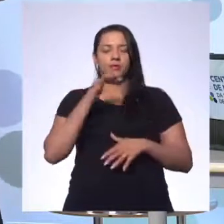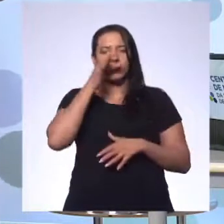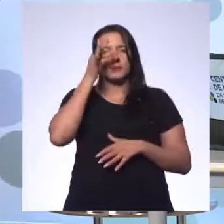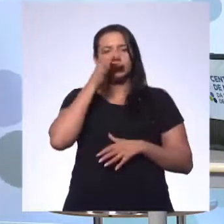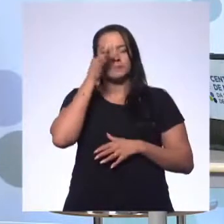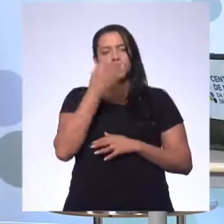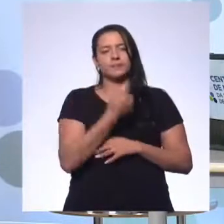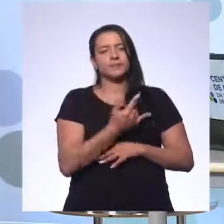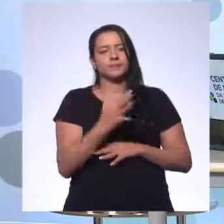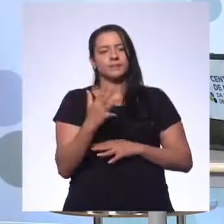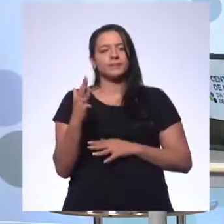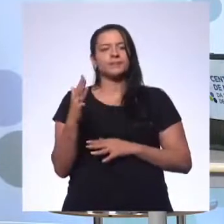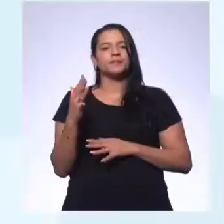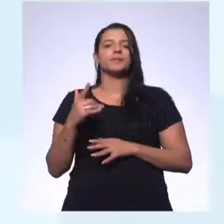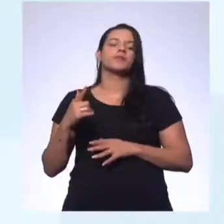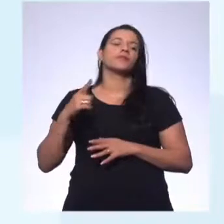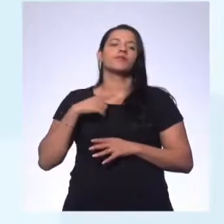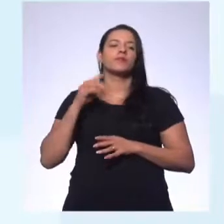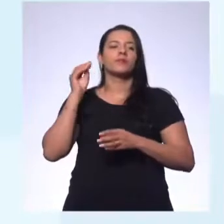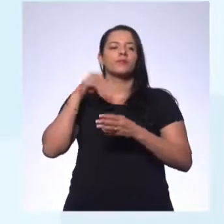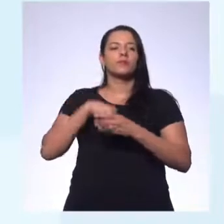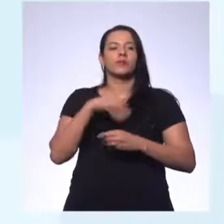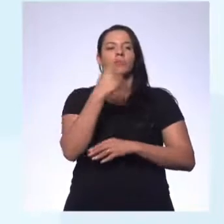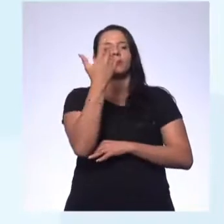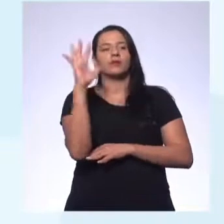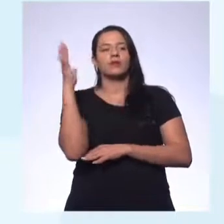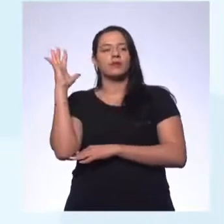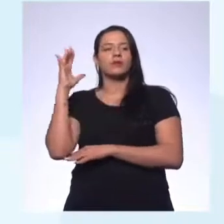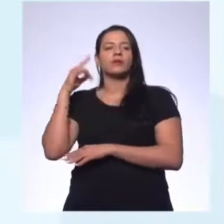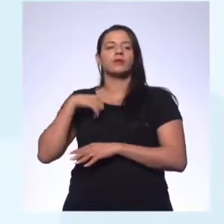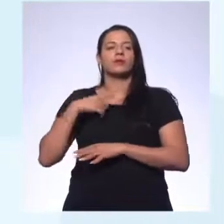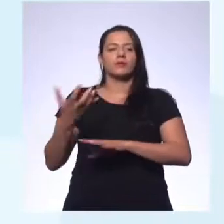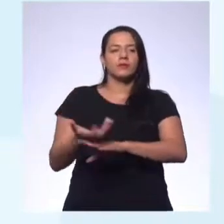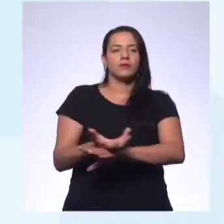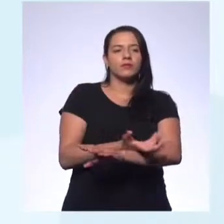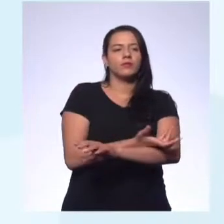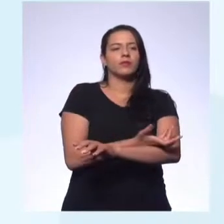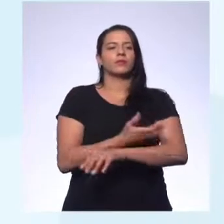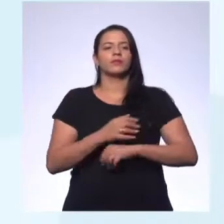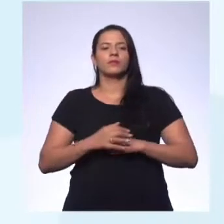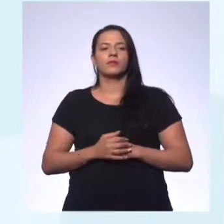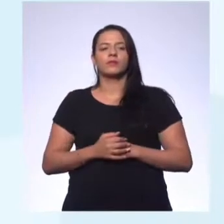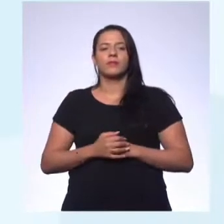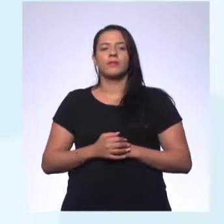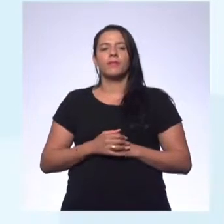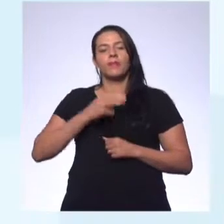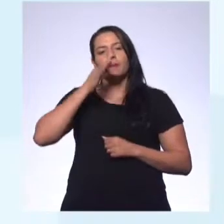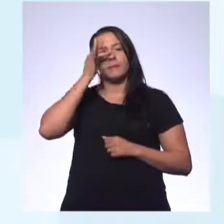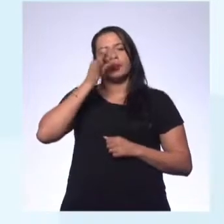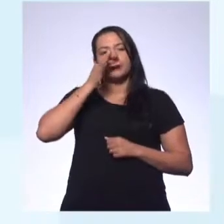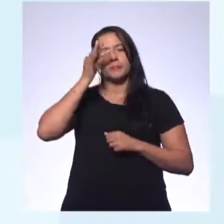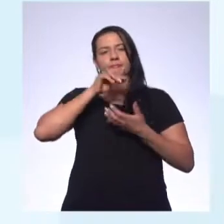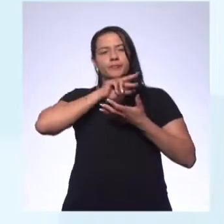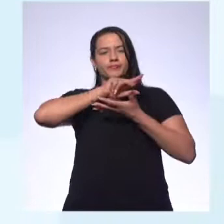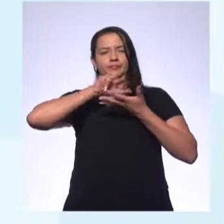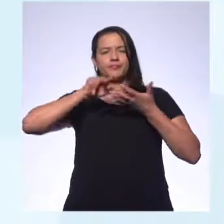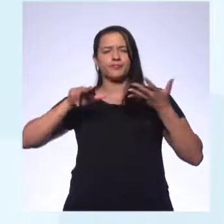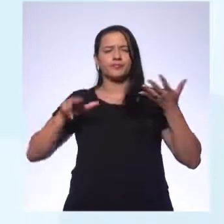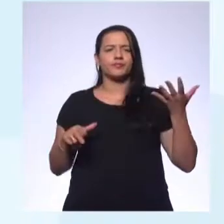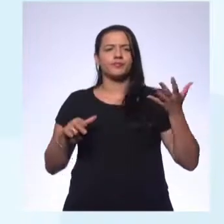dentro das plantas aí a gente tem árvores, né, gramíneas, né, samambaias,